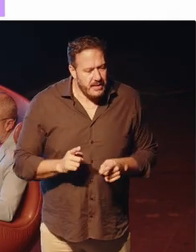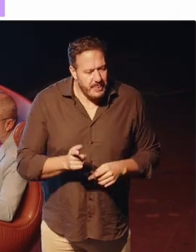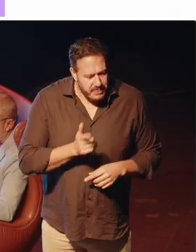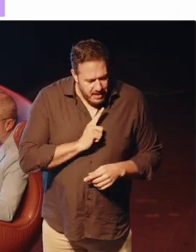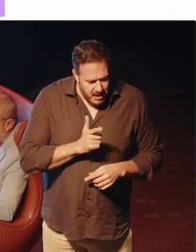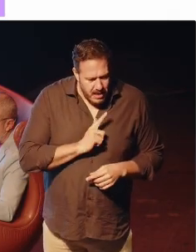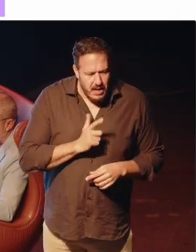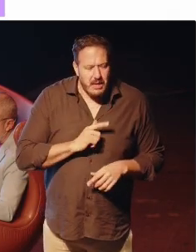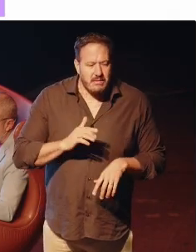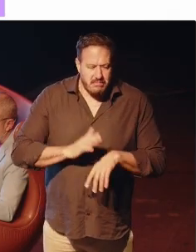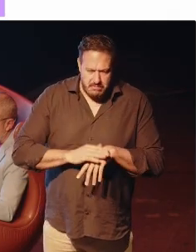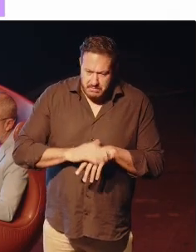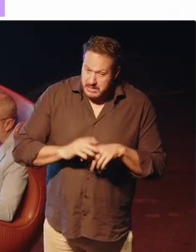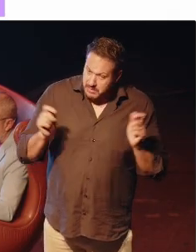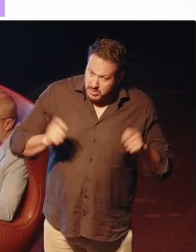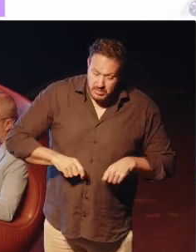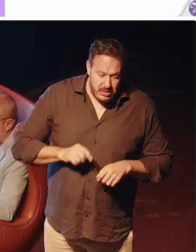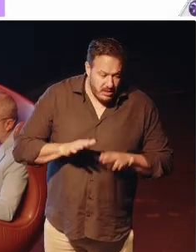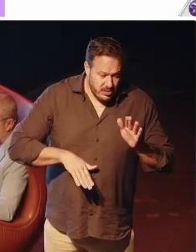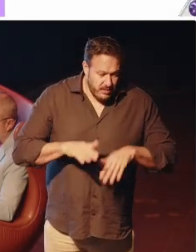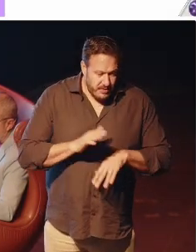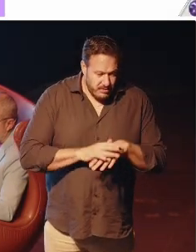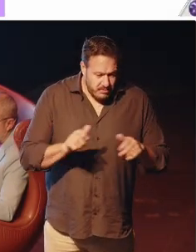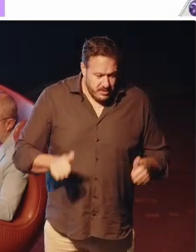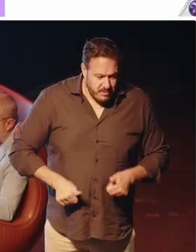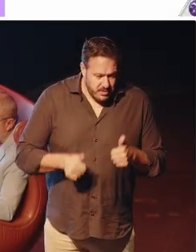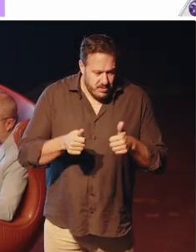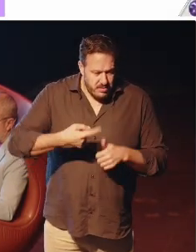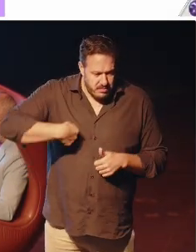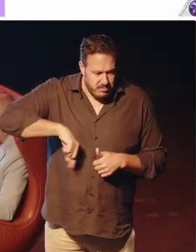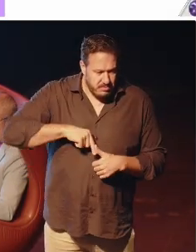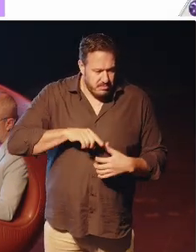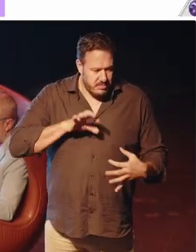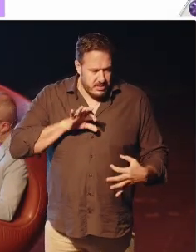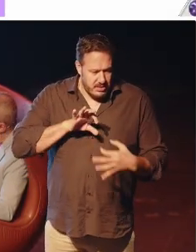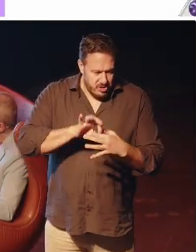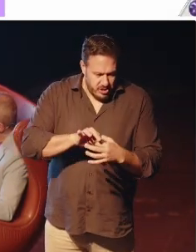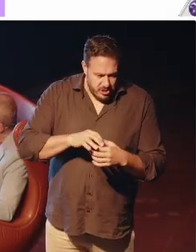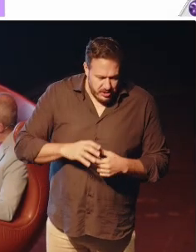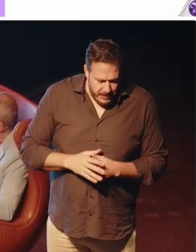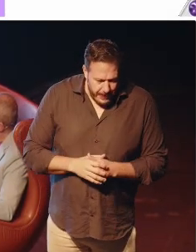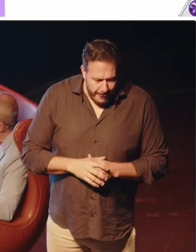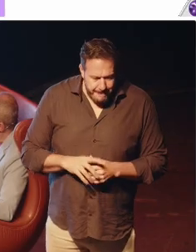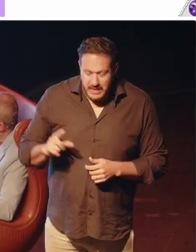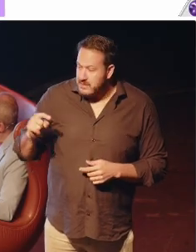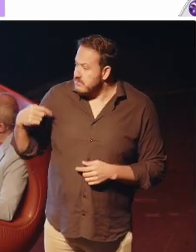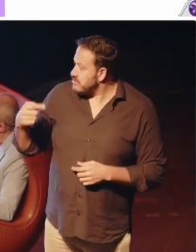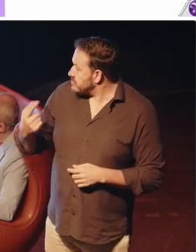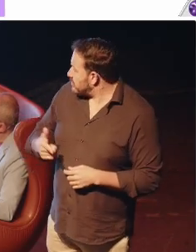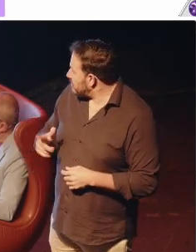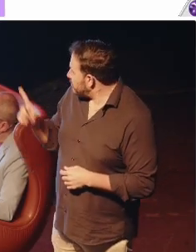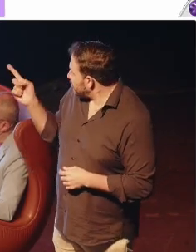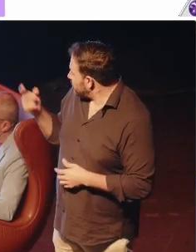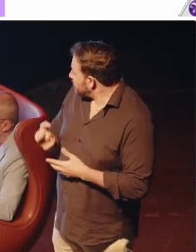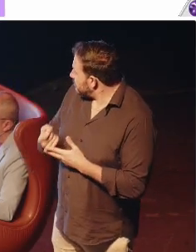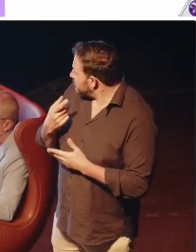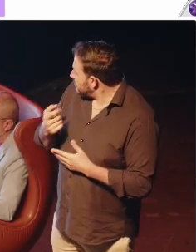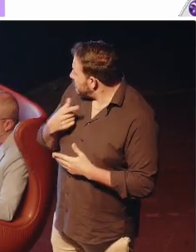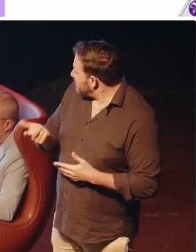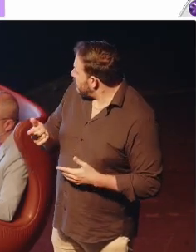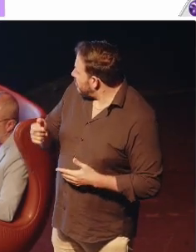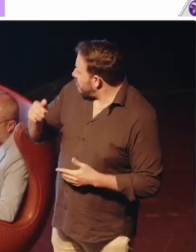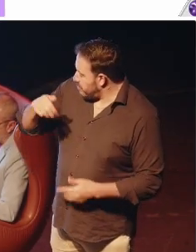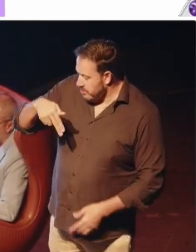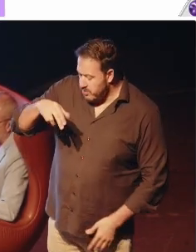essa possibilidade cada vez mais perto da gente. Aí chegaram os anticorpos monoclonais